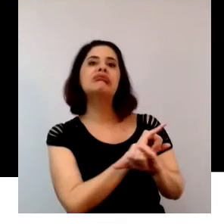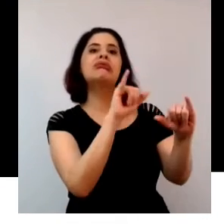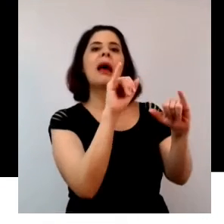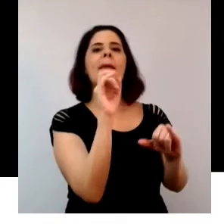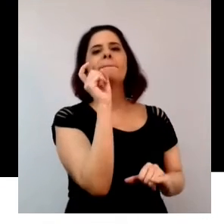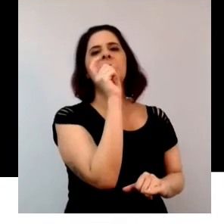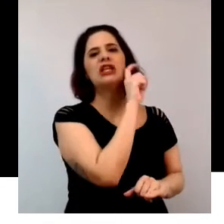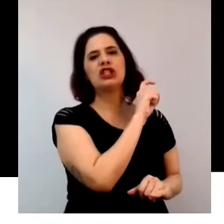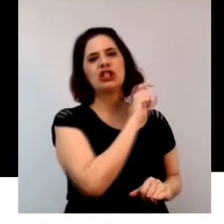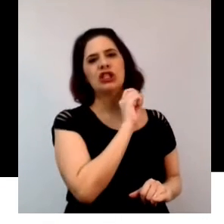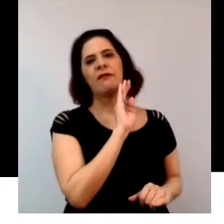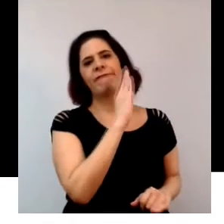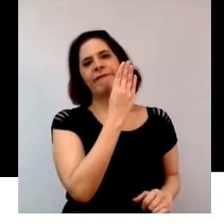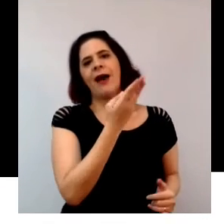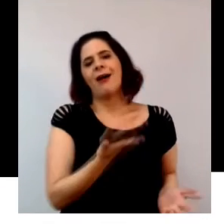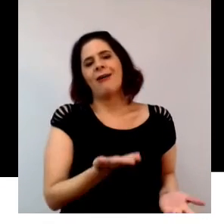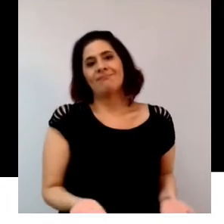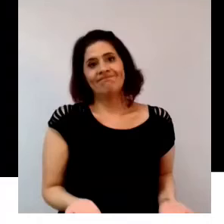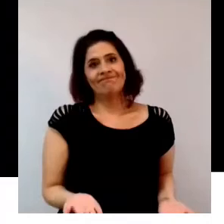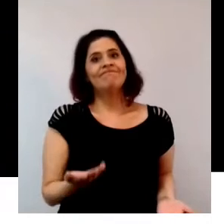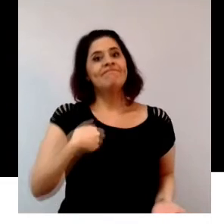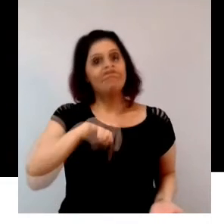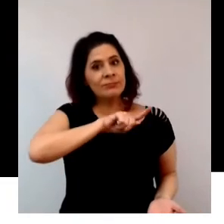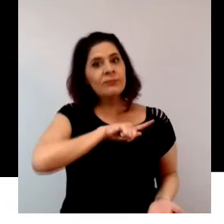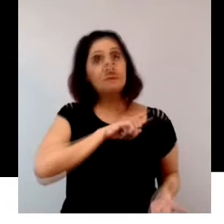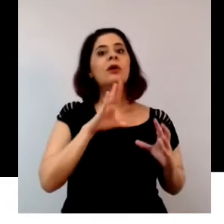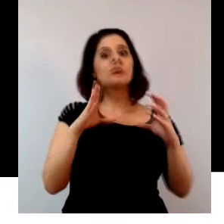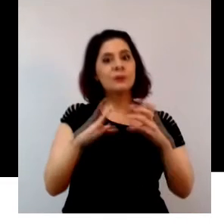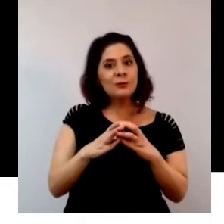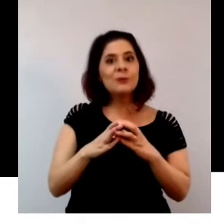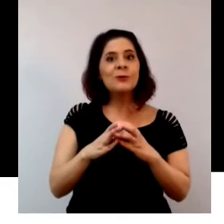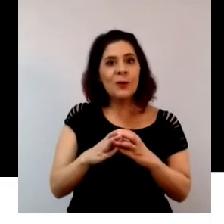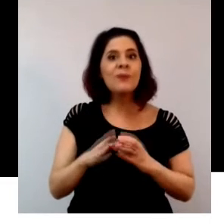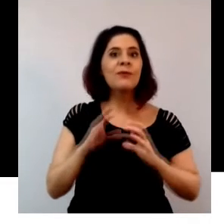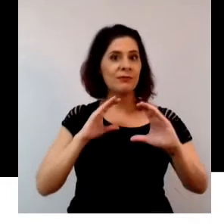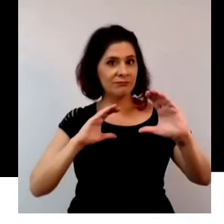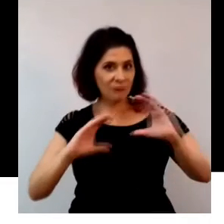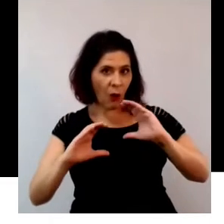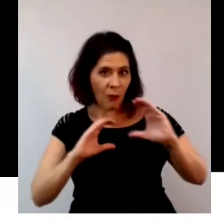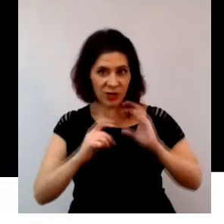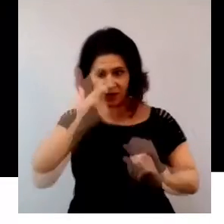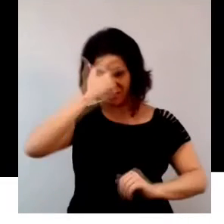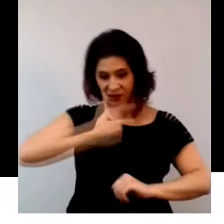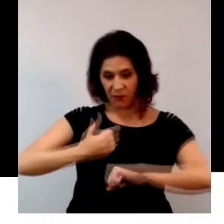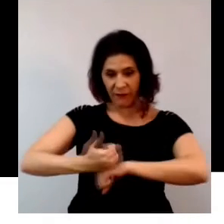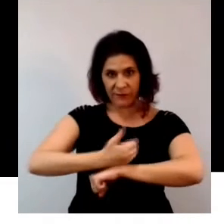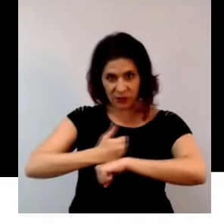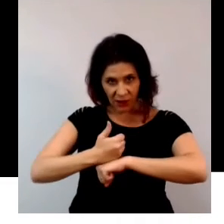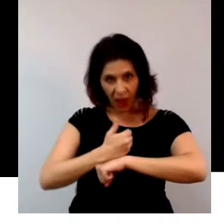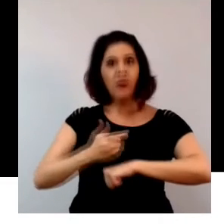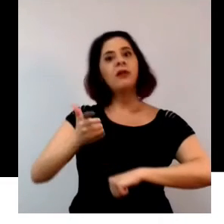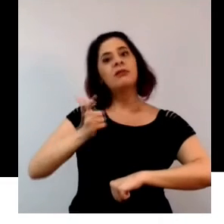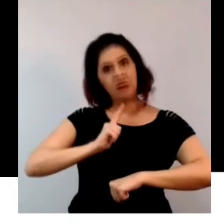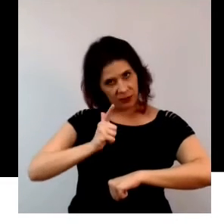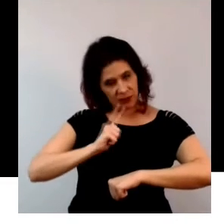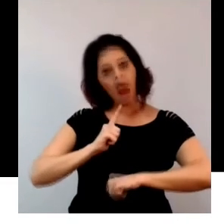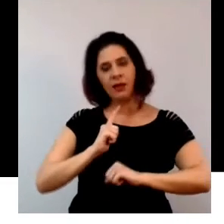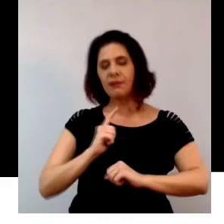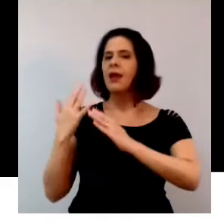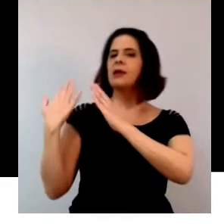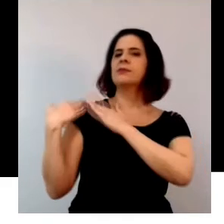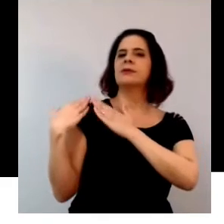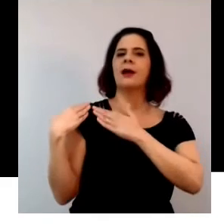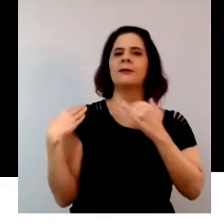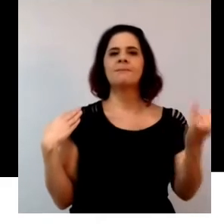nós, né, como comunicadores, temos um papel muito importante de chegar nessas pessoas, né? Porque eu acho que a Jaqueline apontou uma coisa